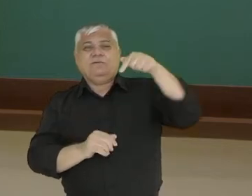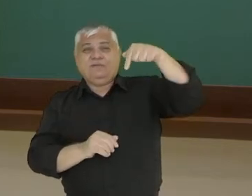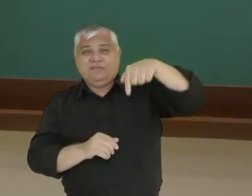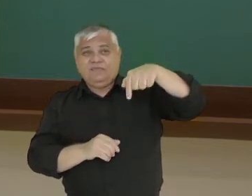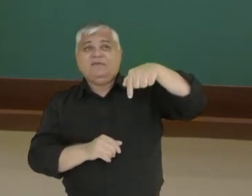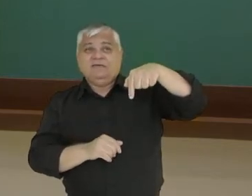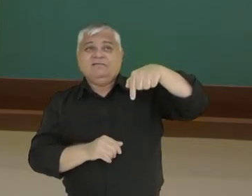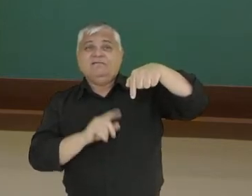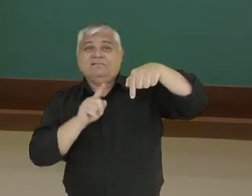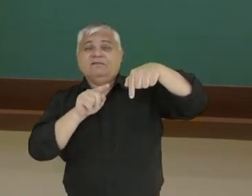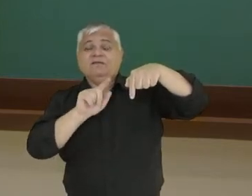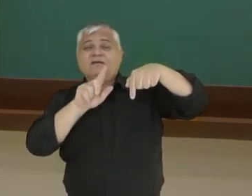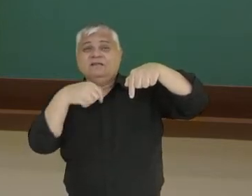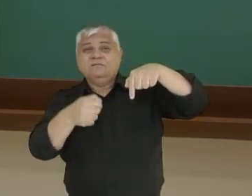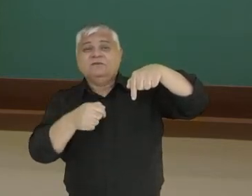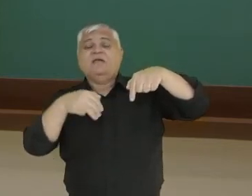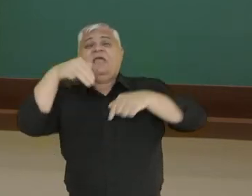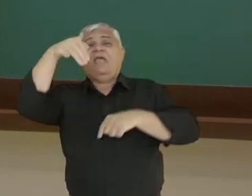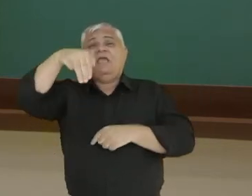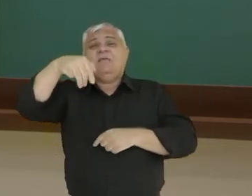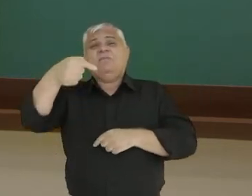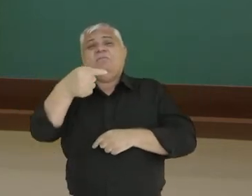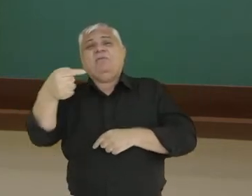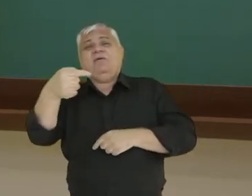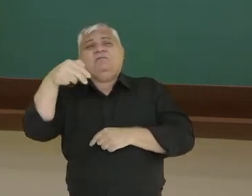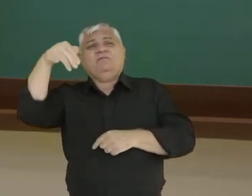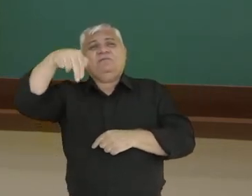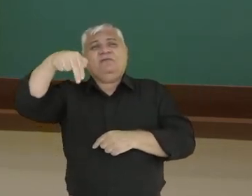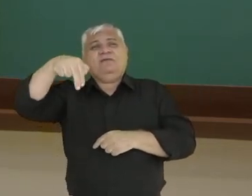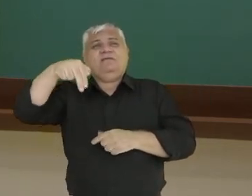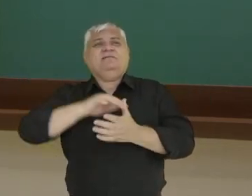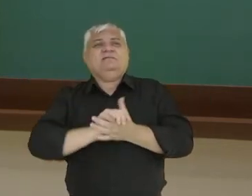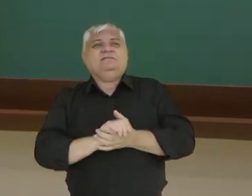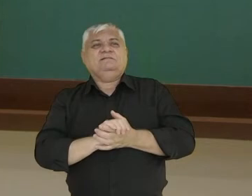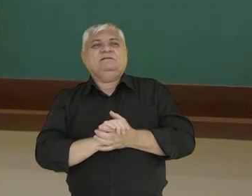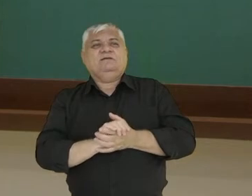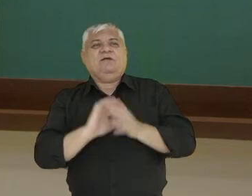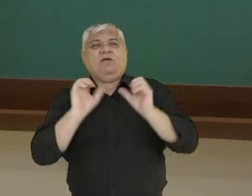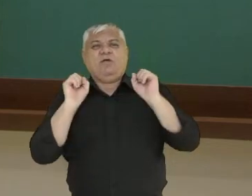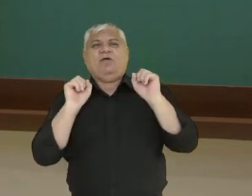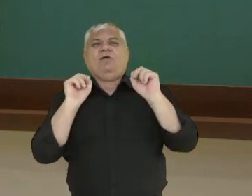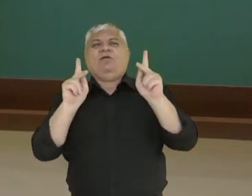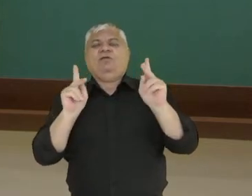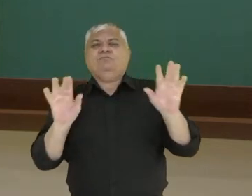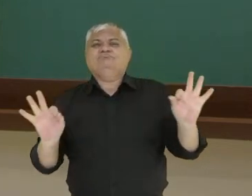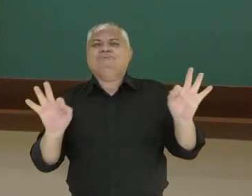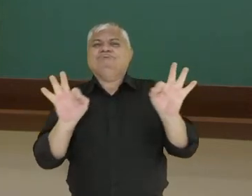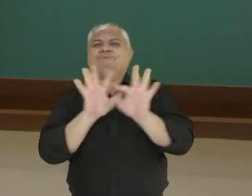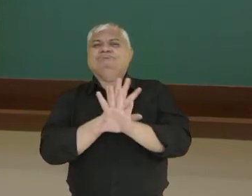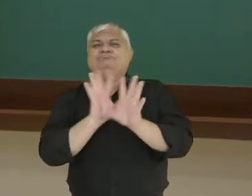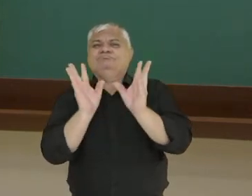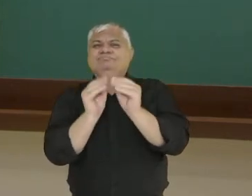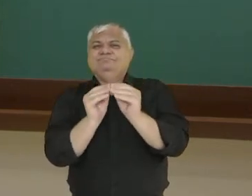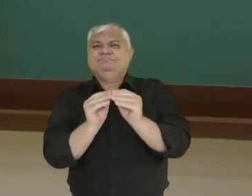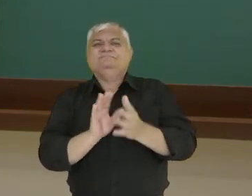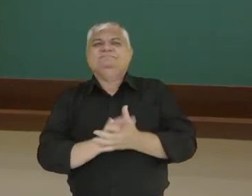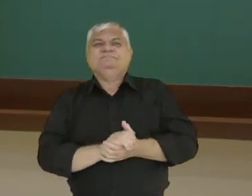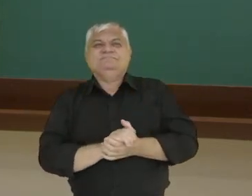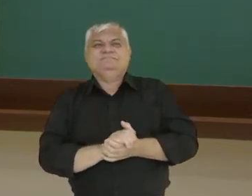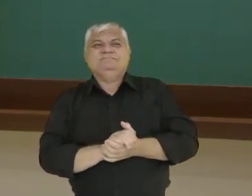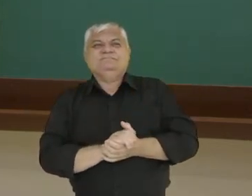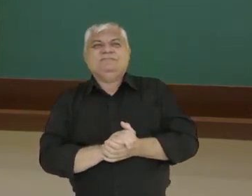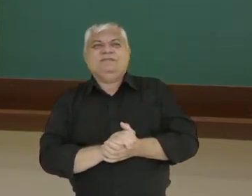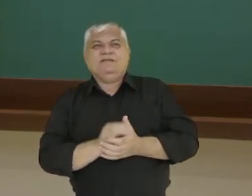aqui, meu resultado, é M vezes N, e provamos toda essa propriedade aqui, que